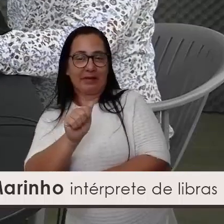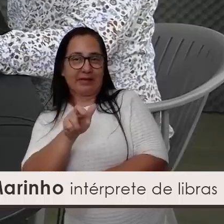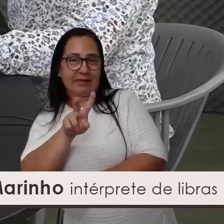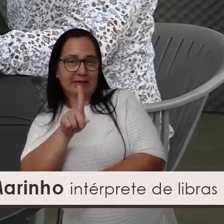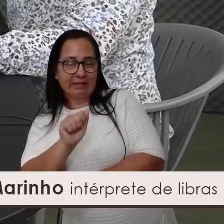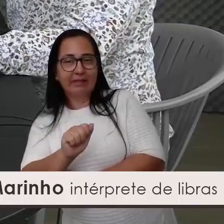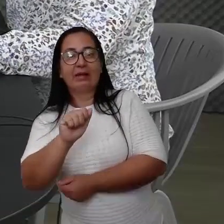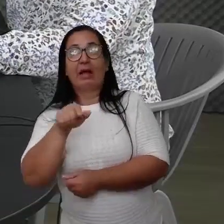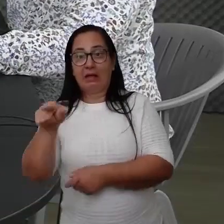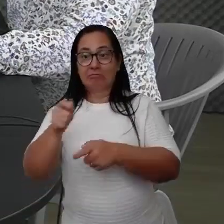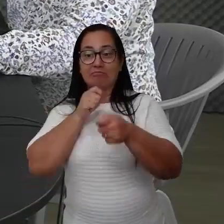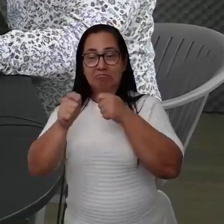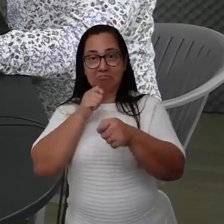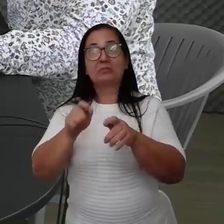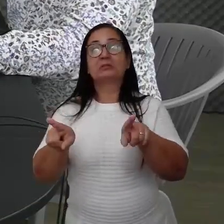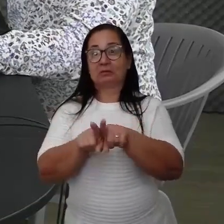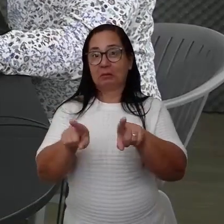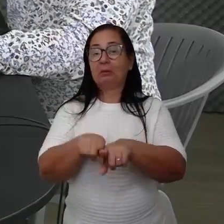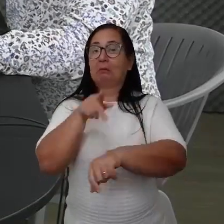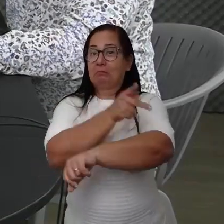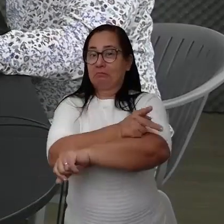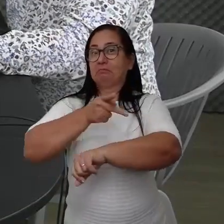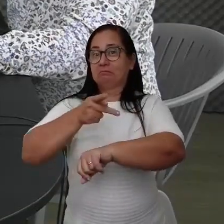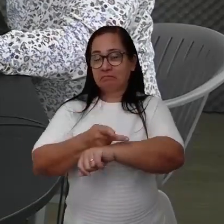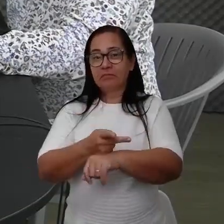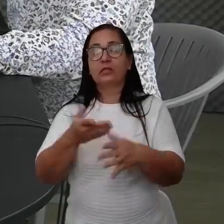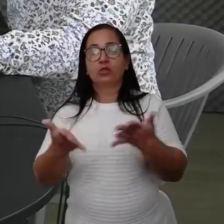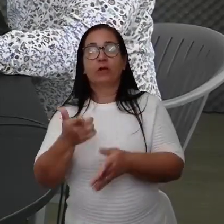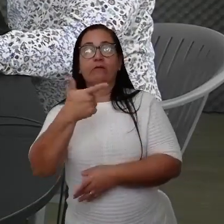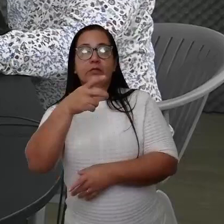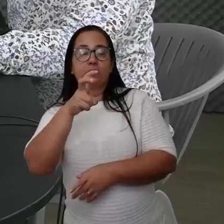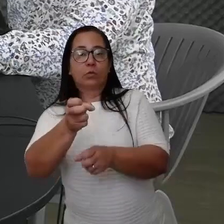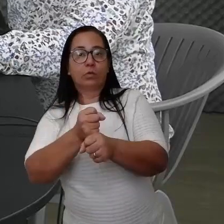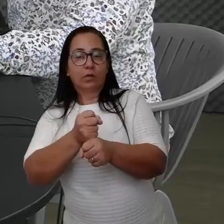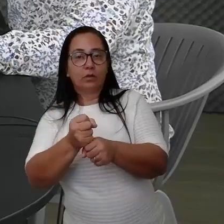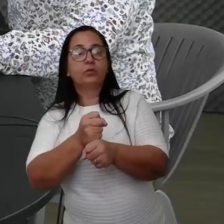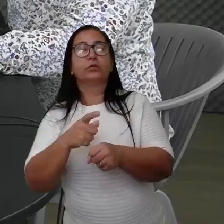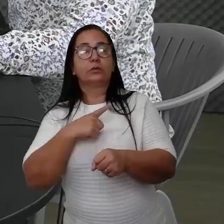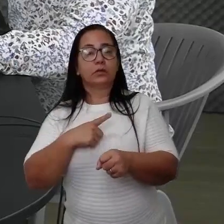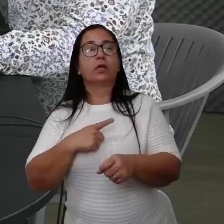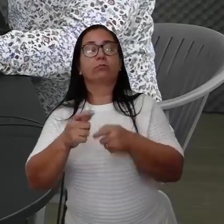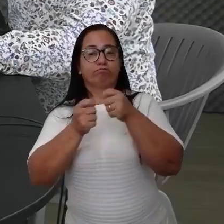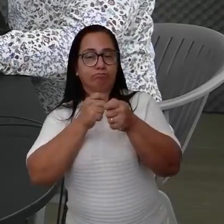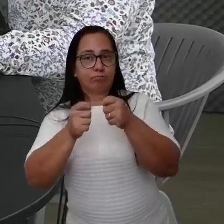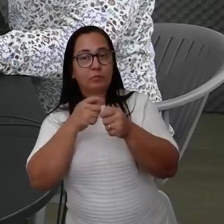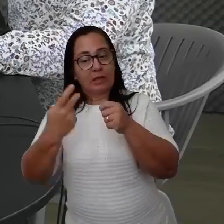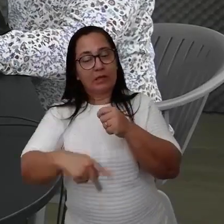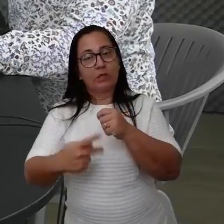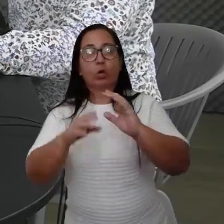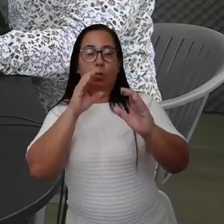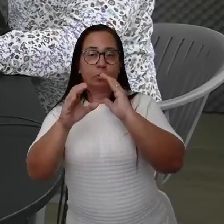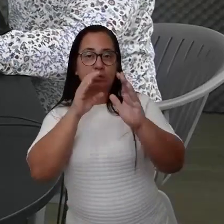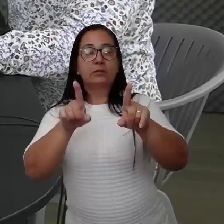Margarida Azevedo, que é jornalista de formação, estudante de pedagogia, atuou por 25 anos no Sistema Jornal do Comércio e Comunicação, exercendo as atividades de repórter do